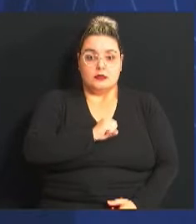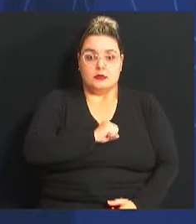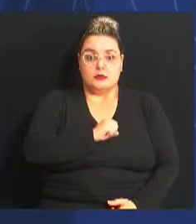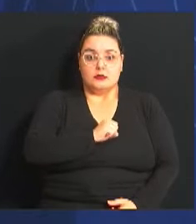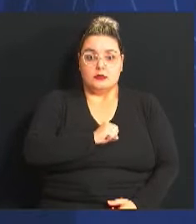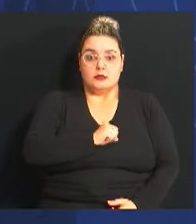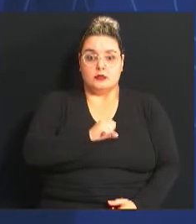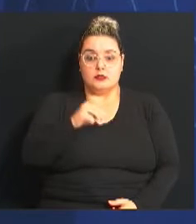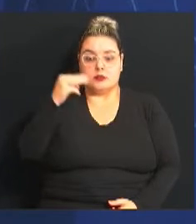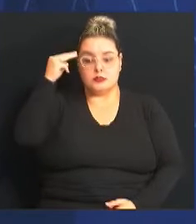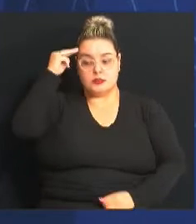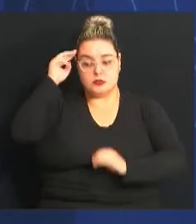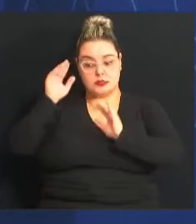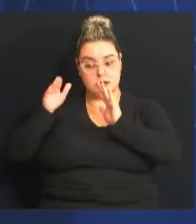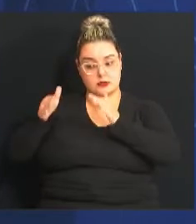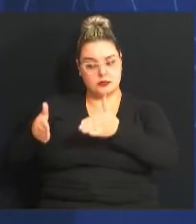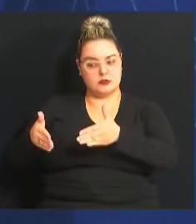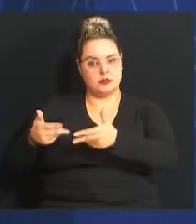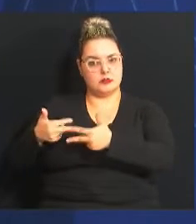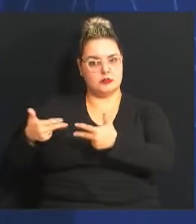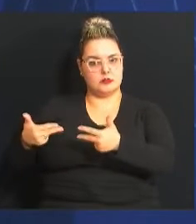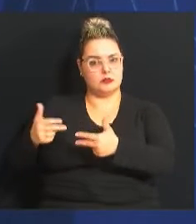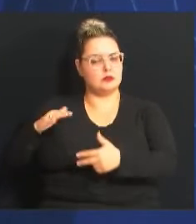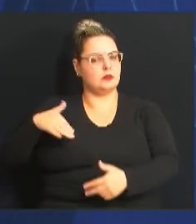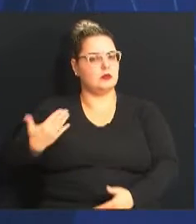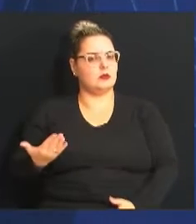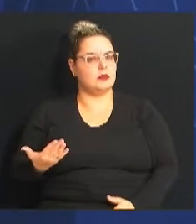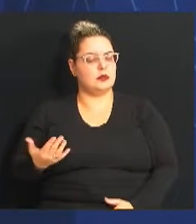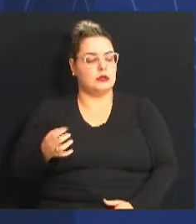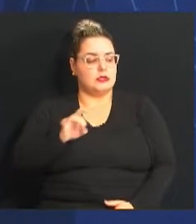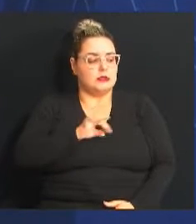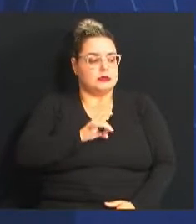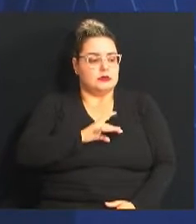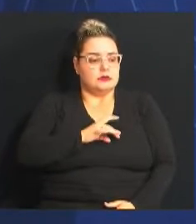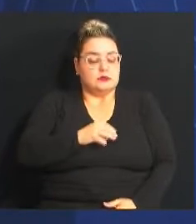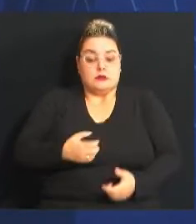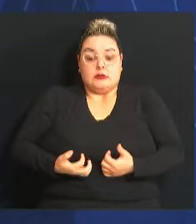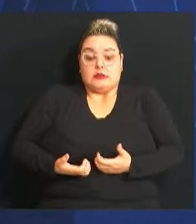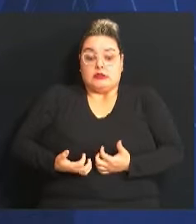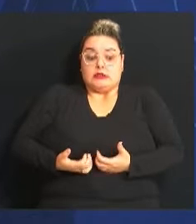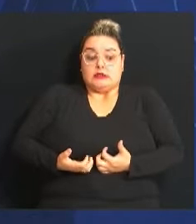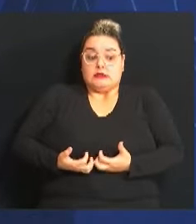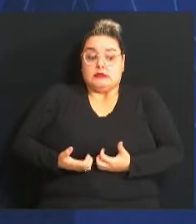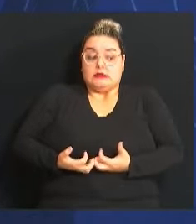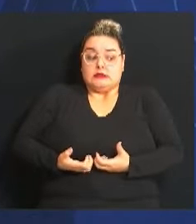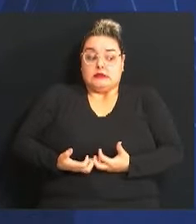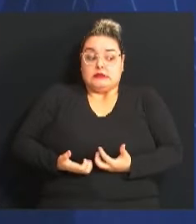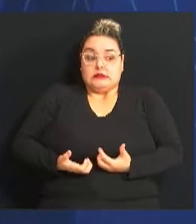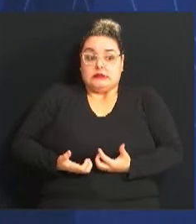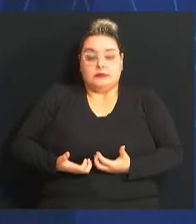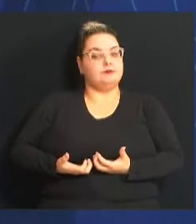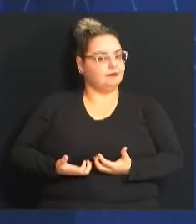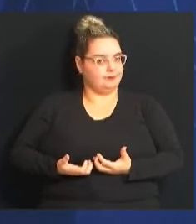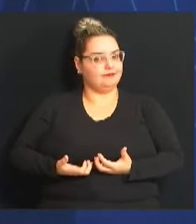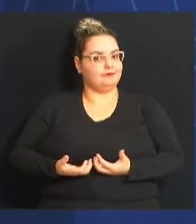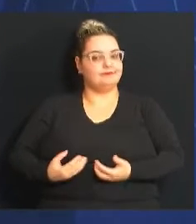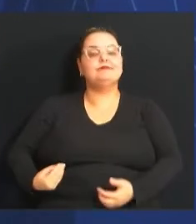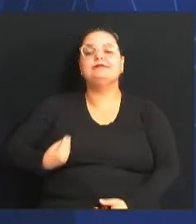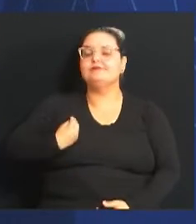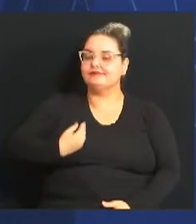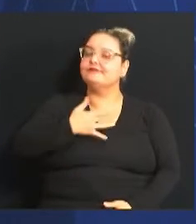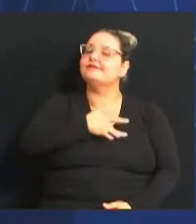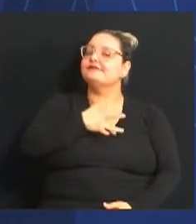está focada em algo? Ou quando você está com medo, dá um frio na barriga? Bom, sobre vida